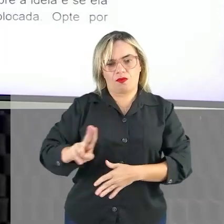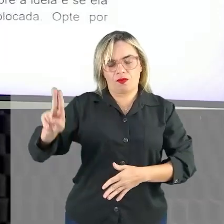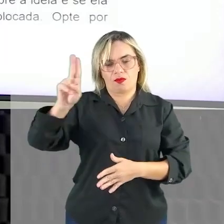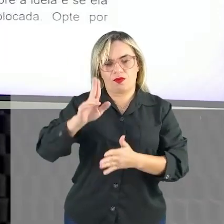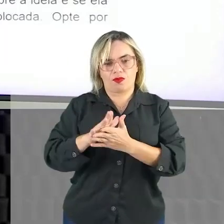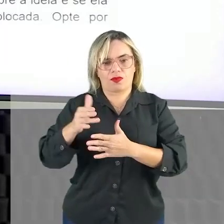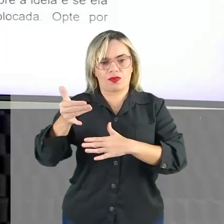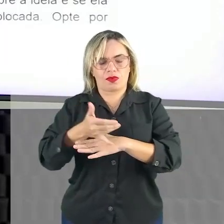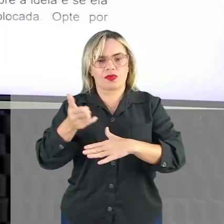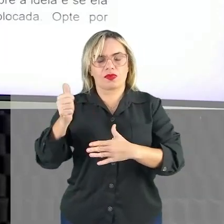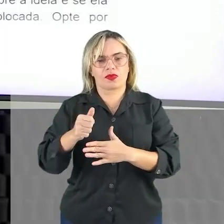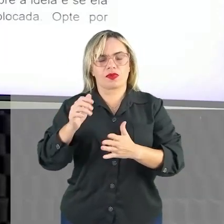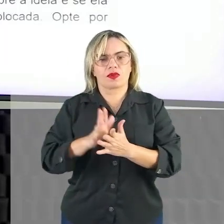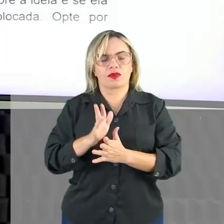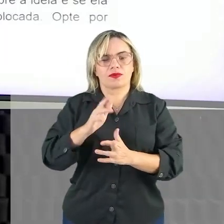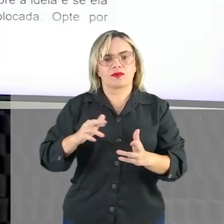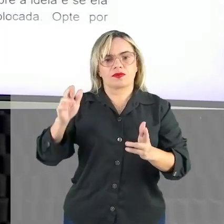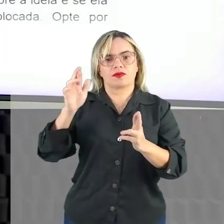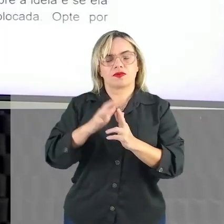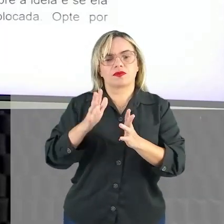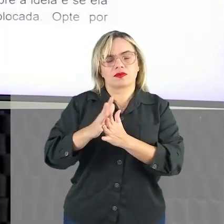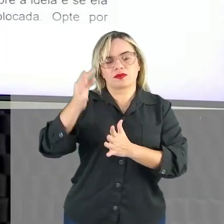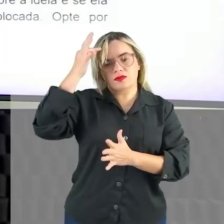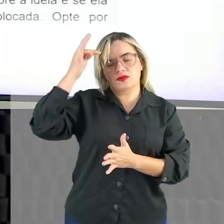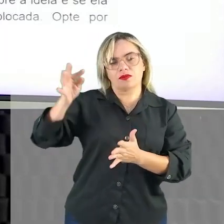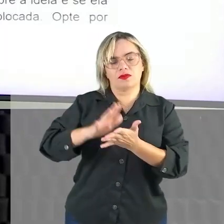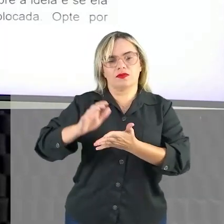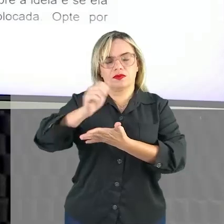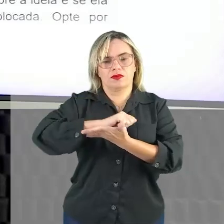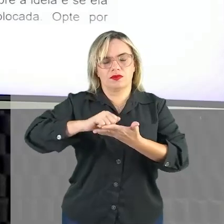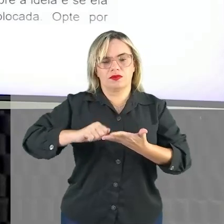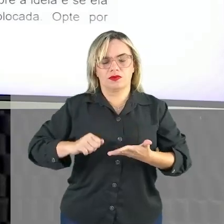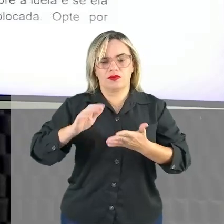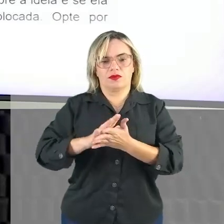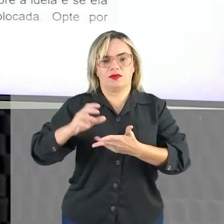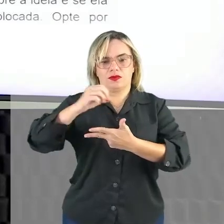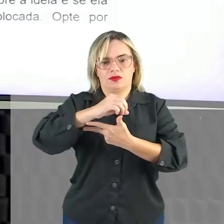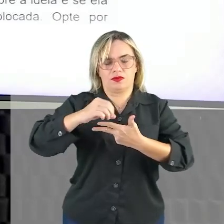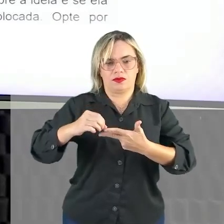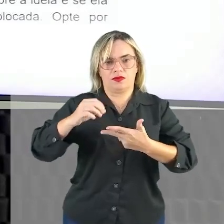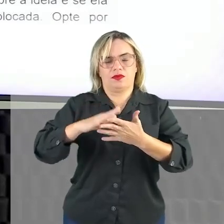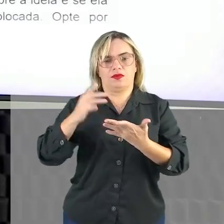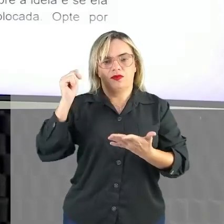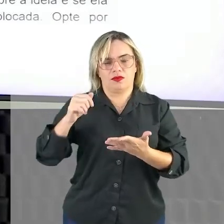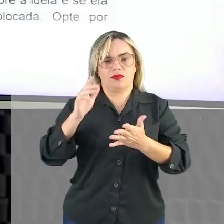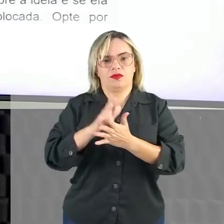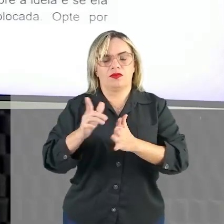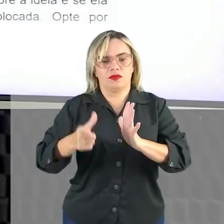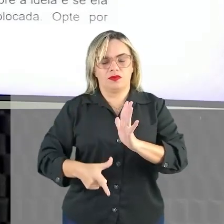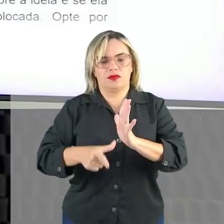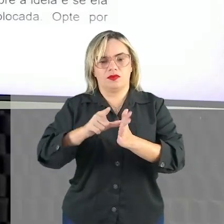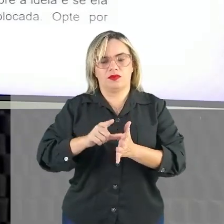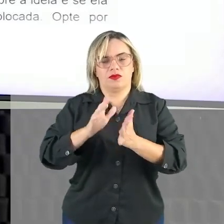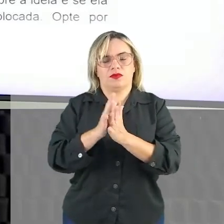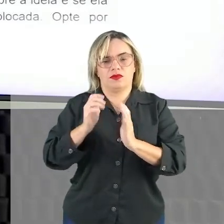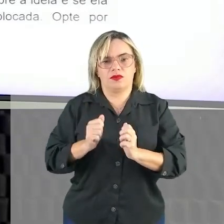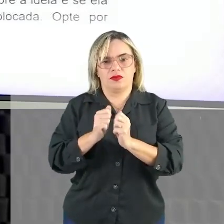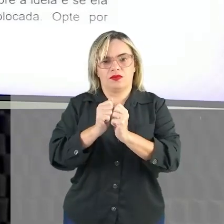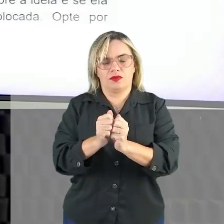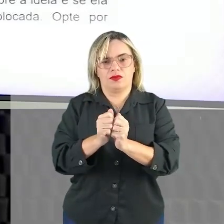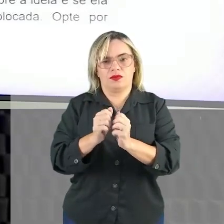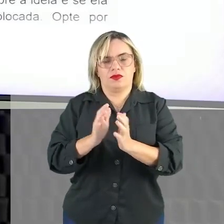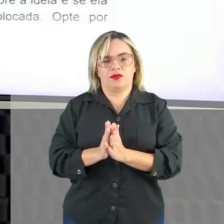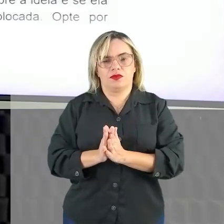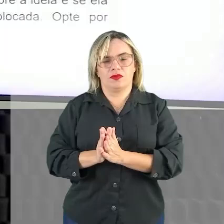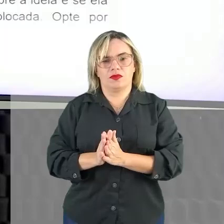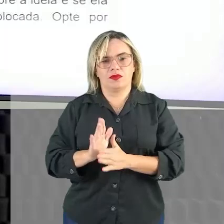isso de referencial teórico. Toda escrita acadêmica, e o Enem já é uma prévia dessa escrita acadêmica que vai acompanhar você